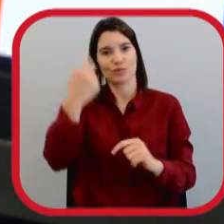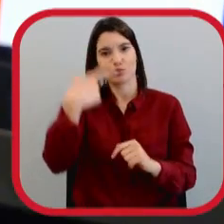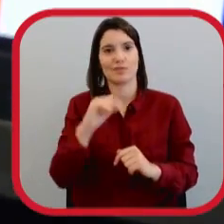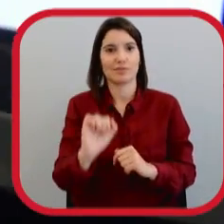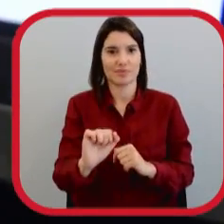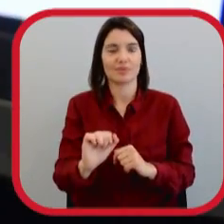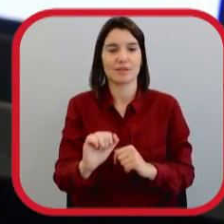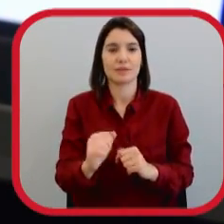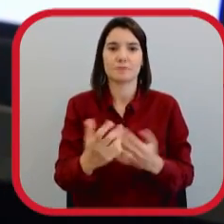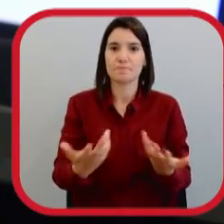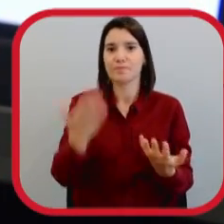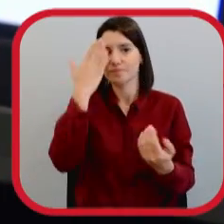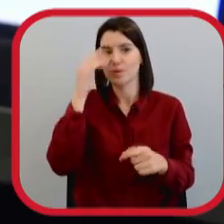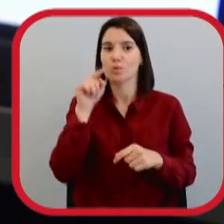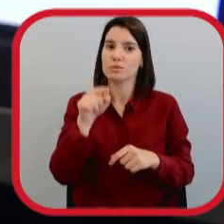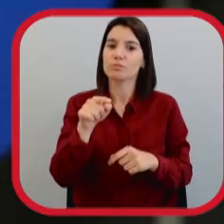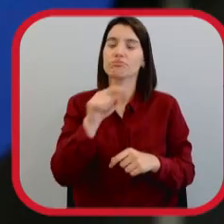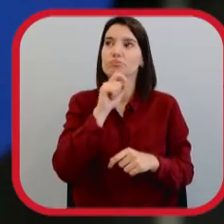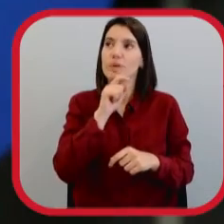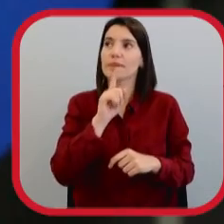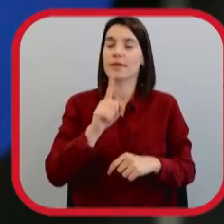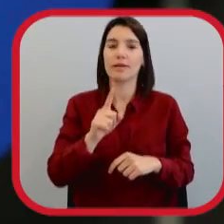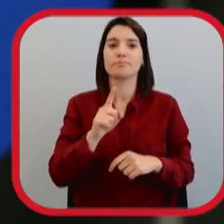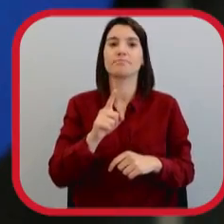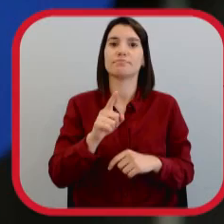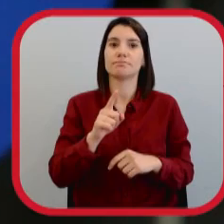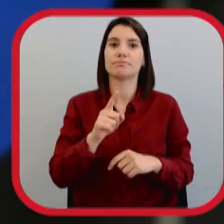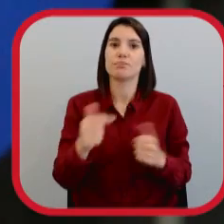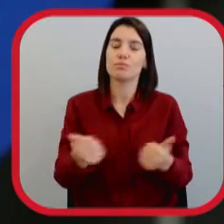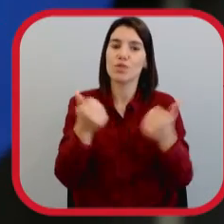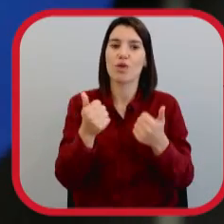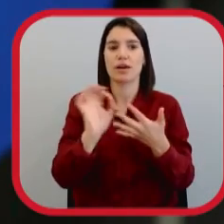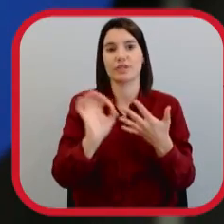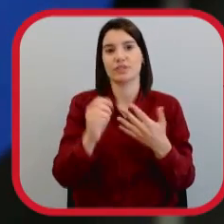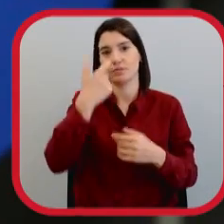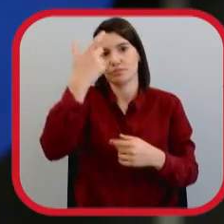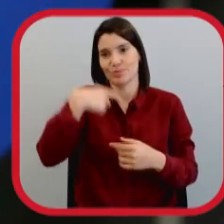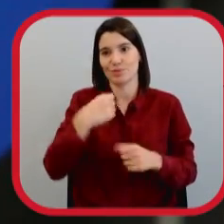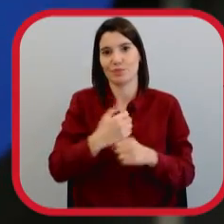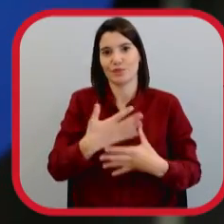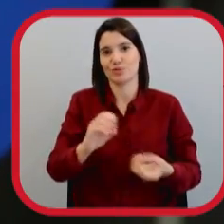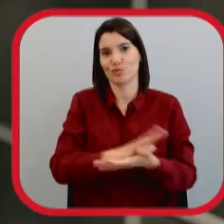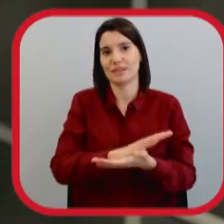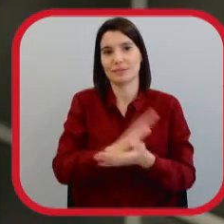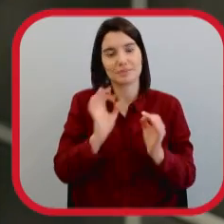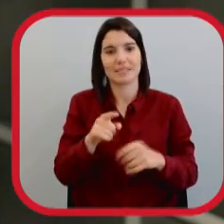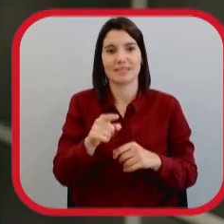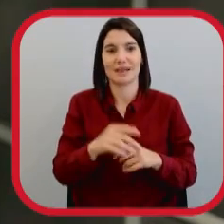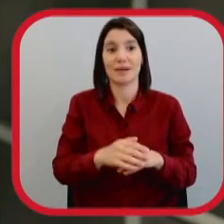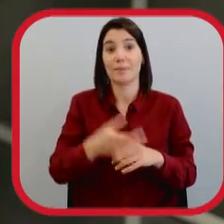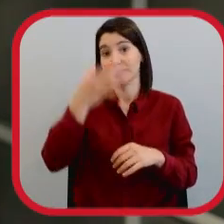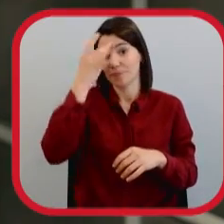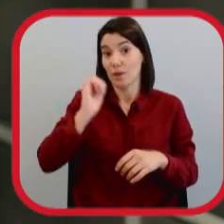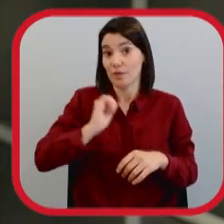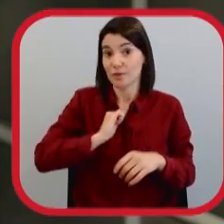que aquela história vai ser contada. Acho que isso é provavelmente uma das melhores características que um jornalista pode ter. A maior preocupação em